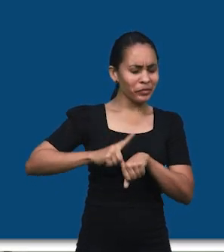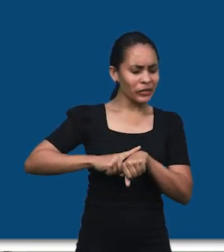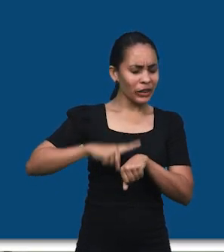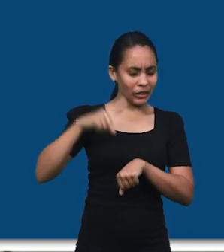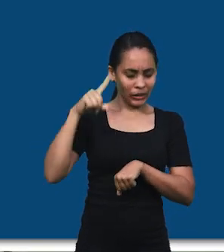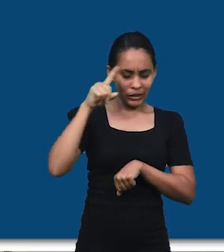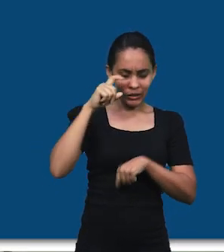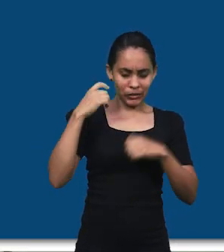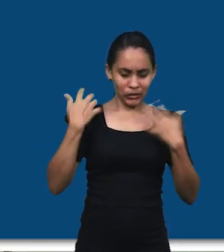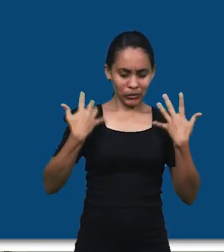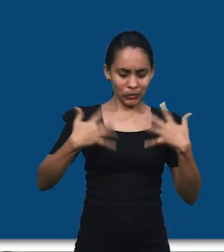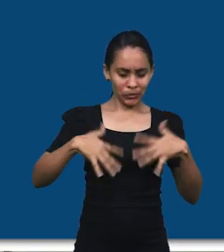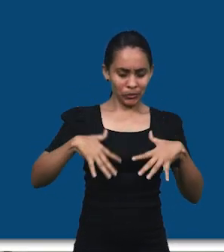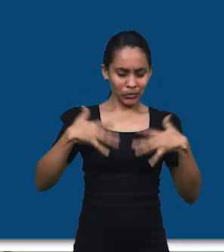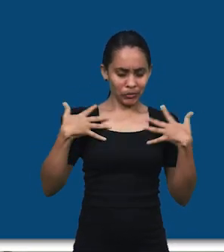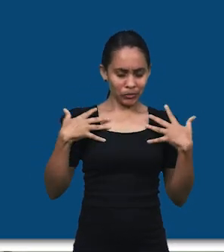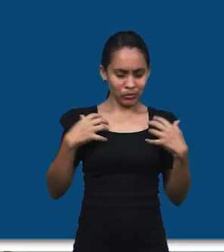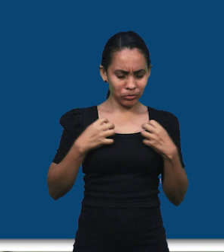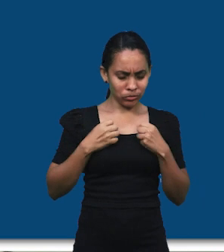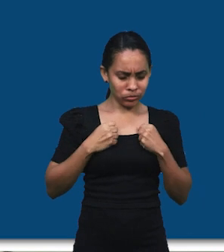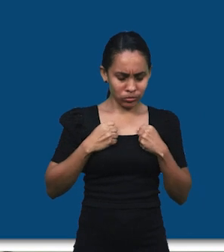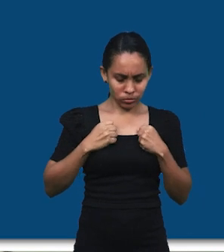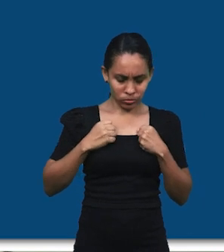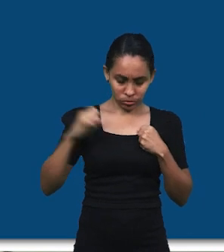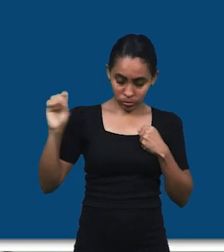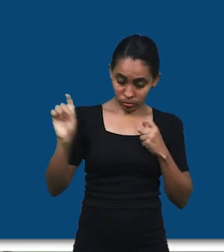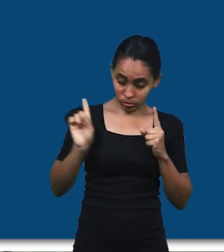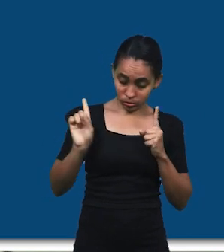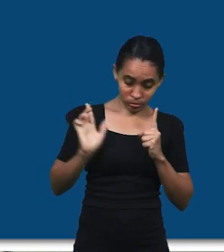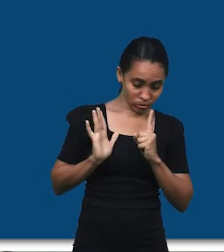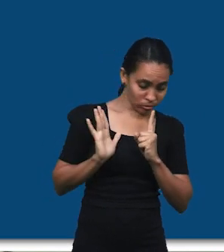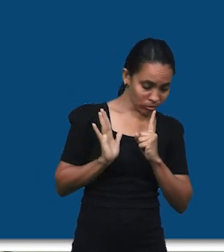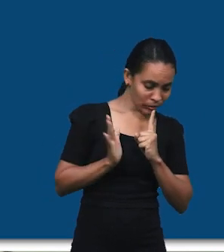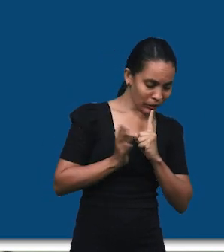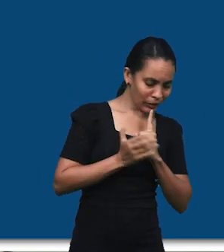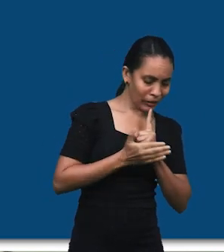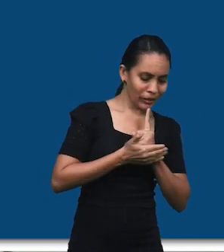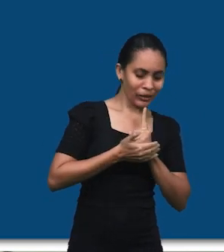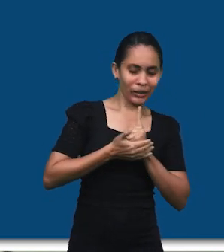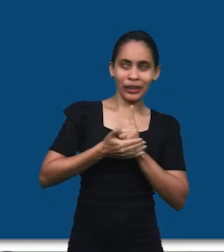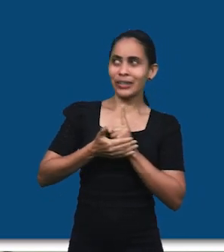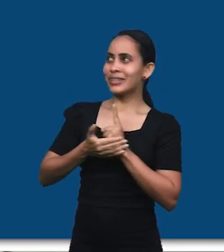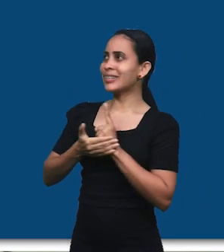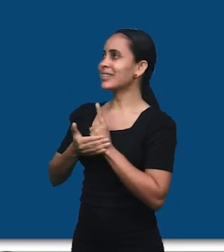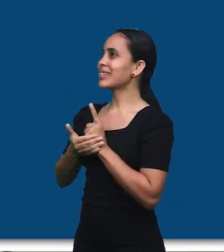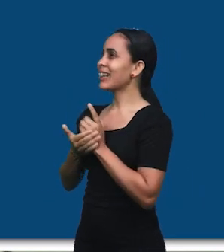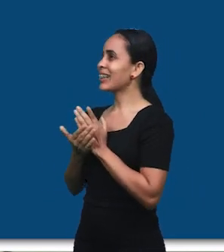Meus pés caminham na luz.